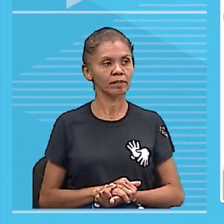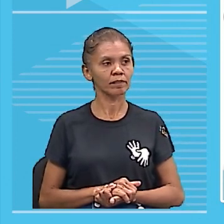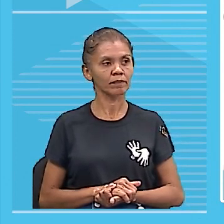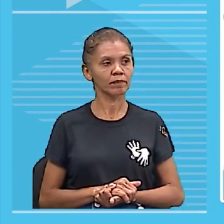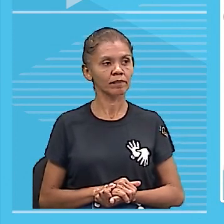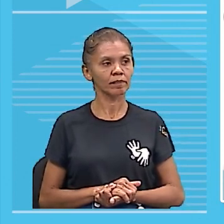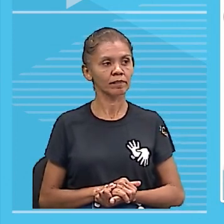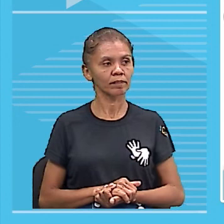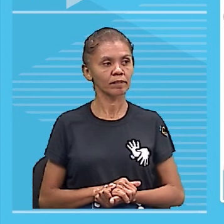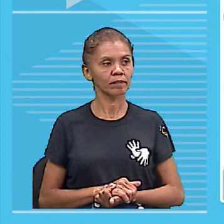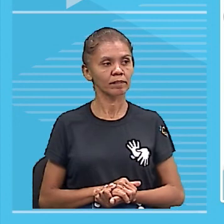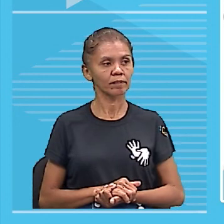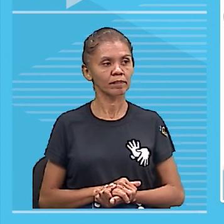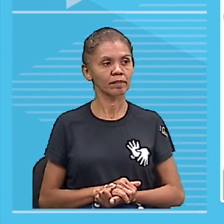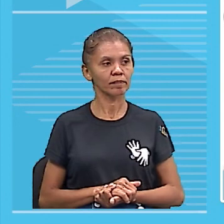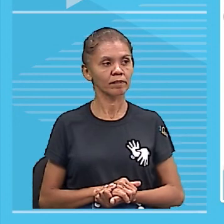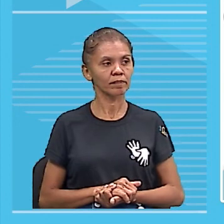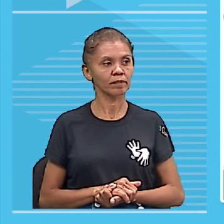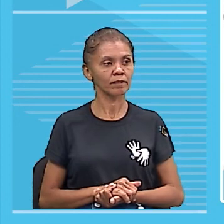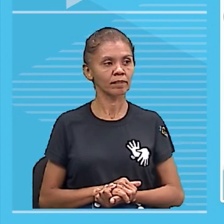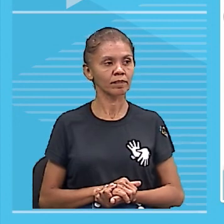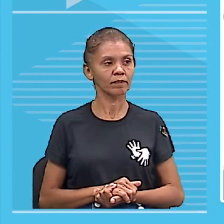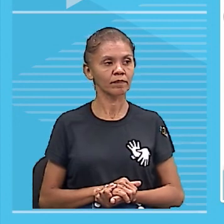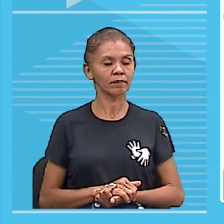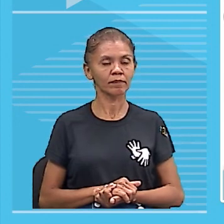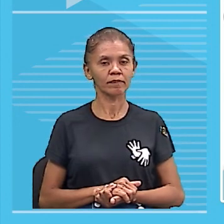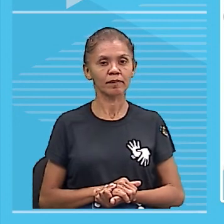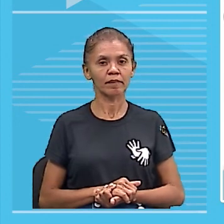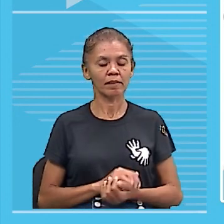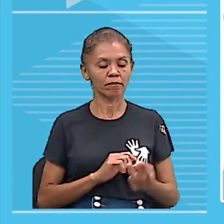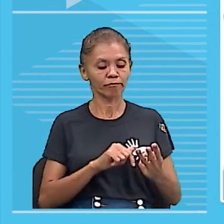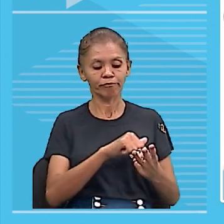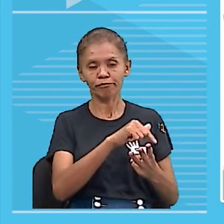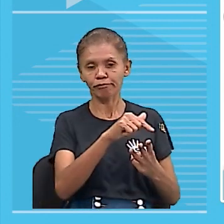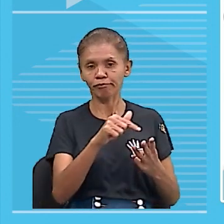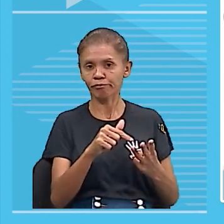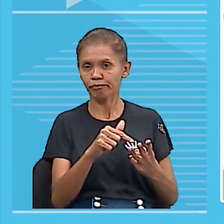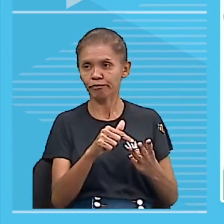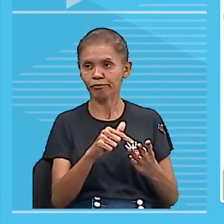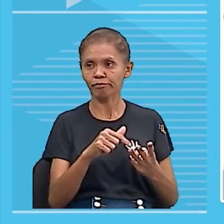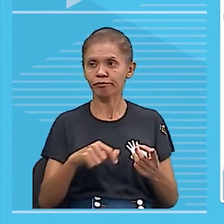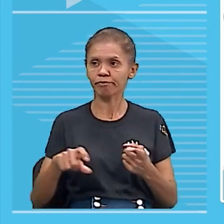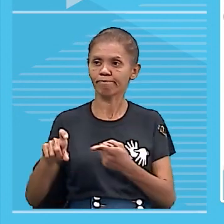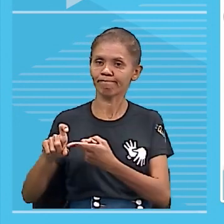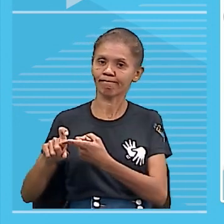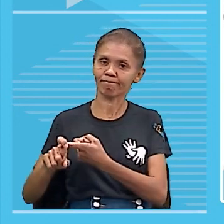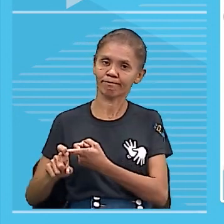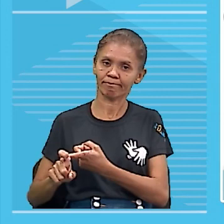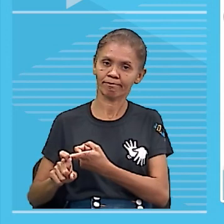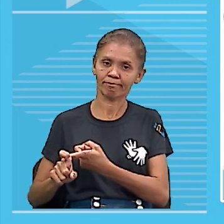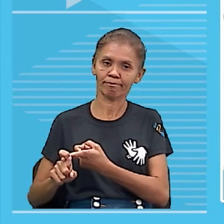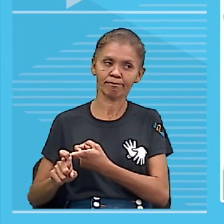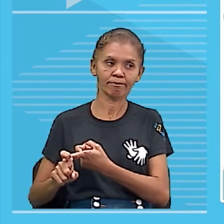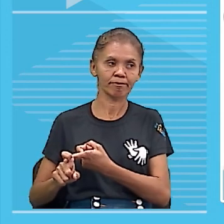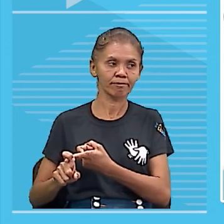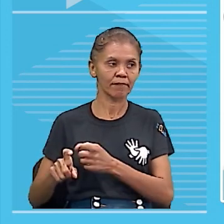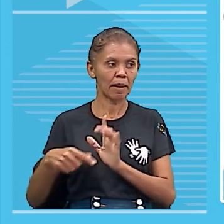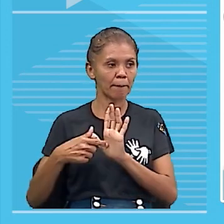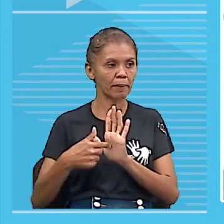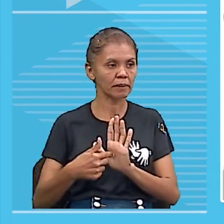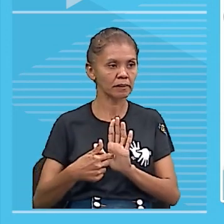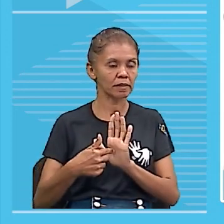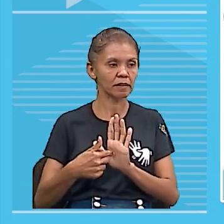e a três resistores e como aqui na imagem